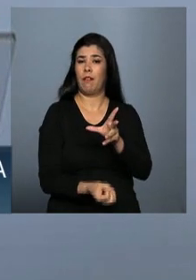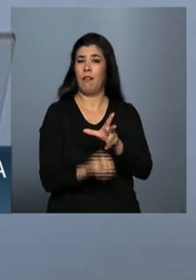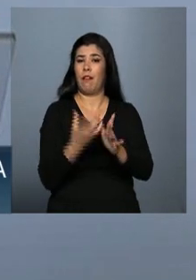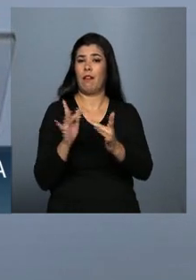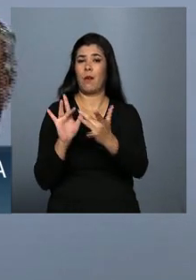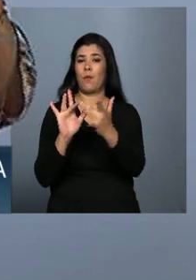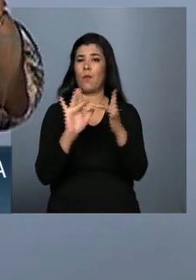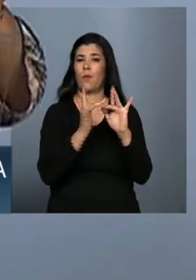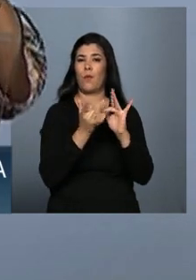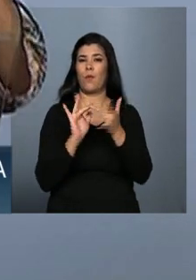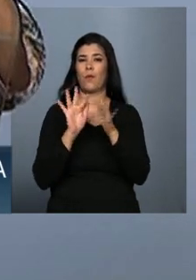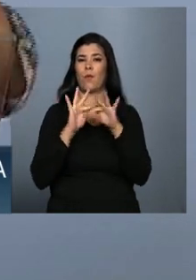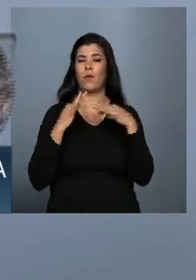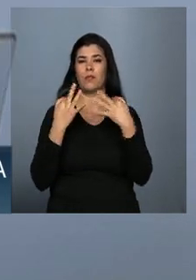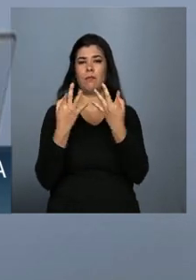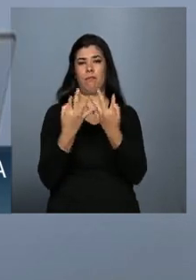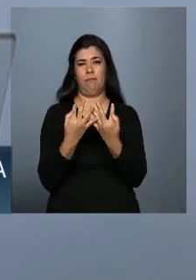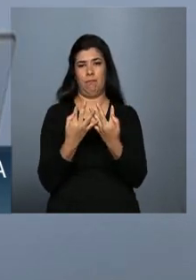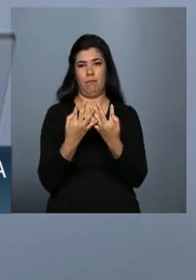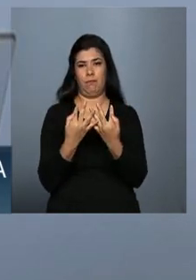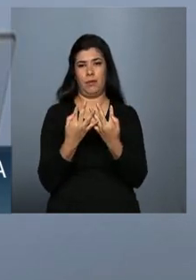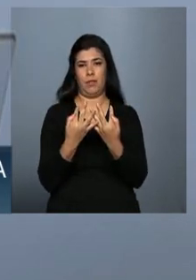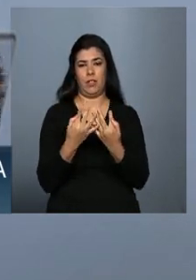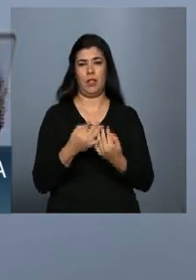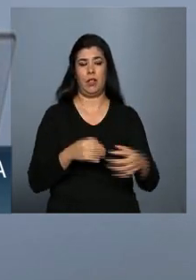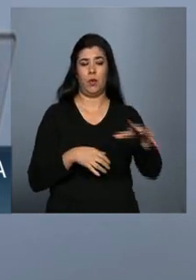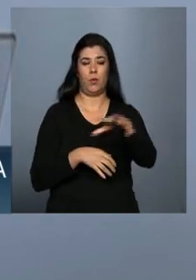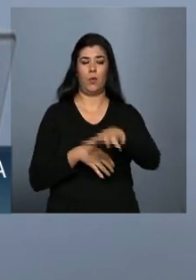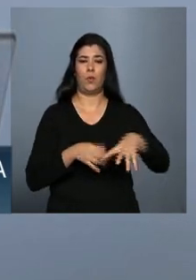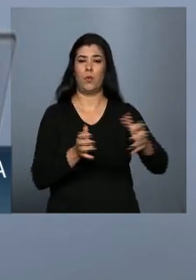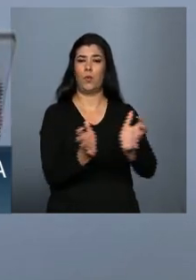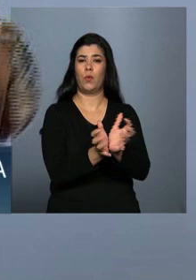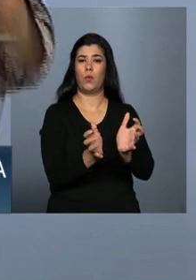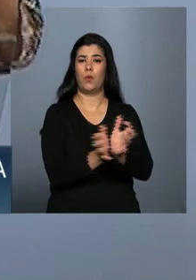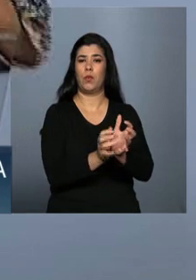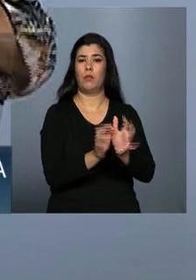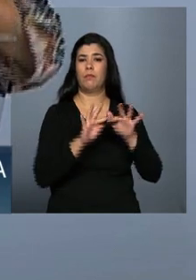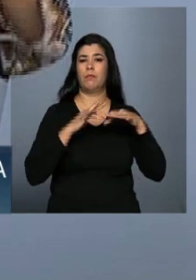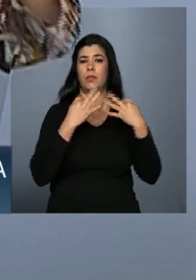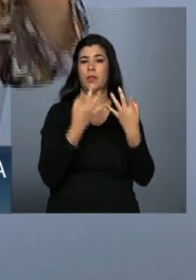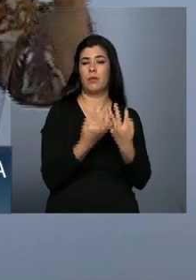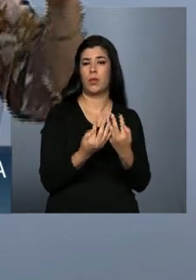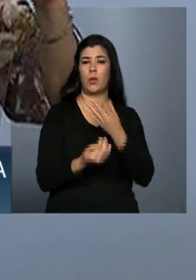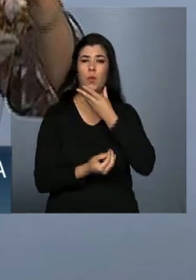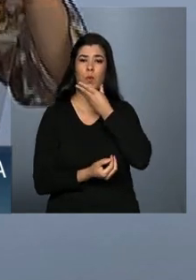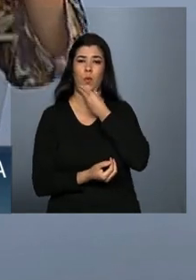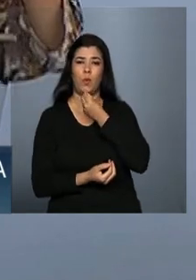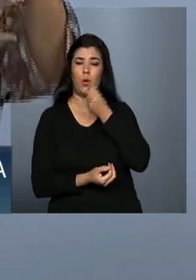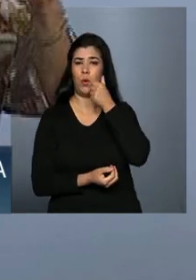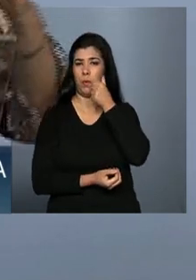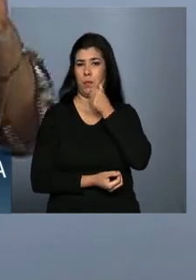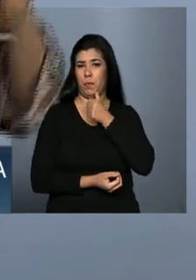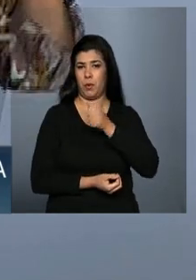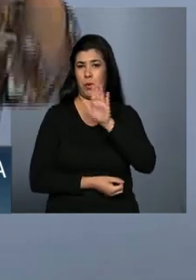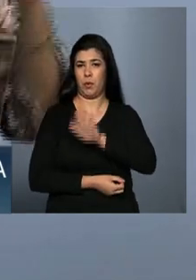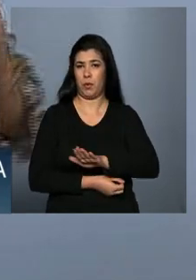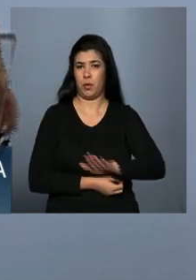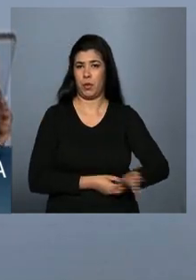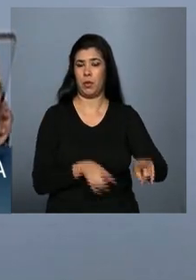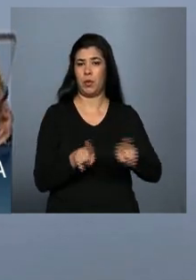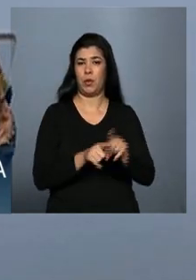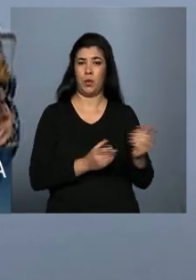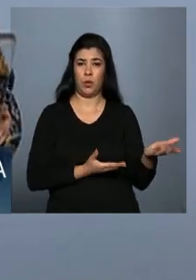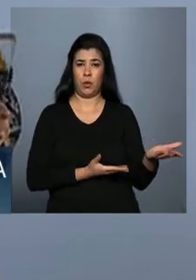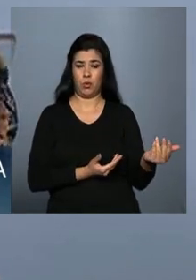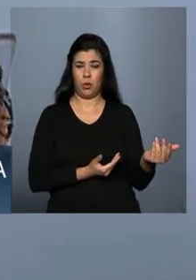convívio entre os seus integrantes, os homens, as mulheres e as crianças e os